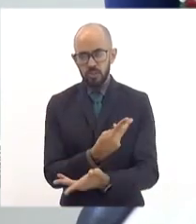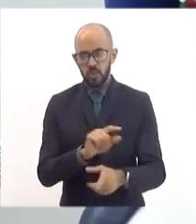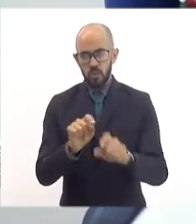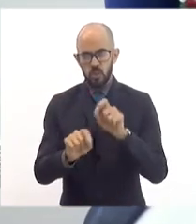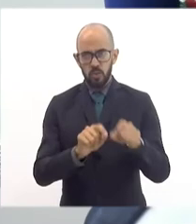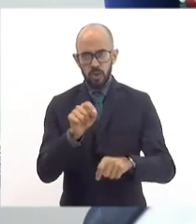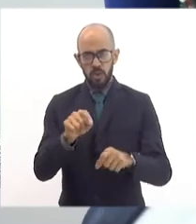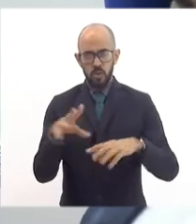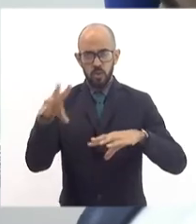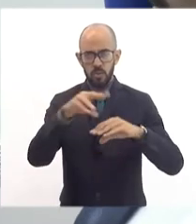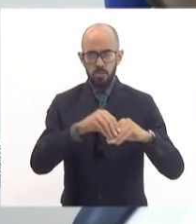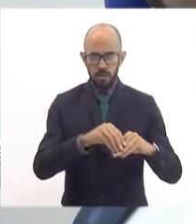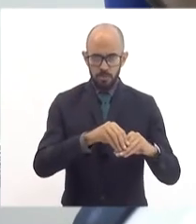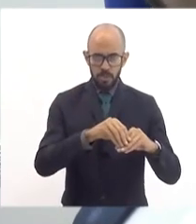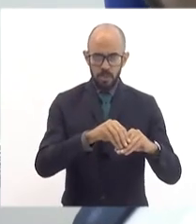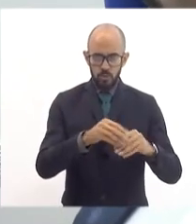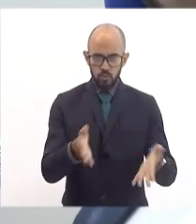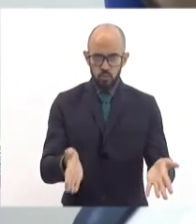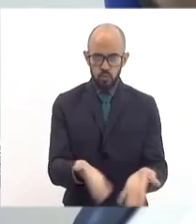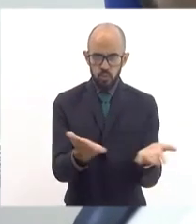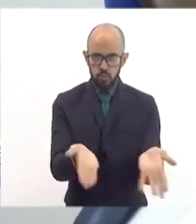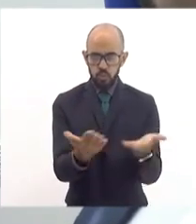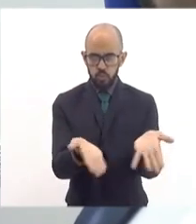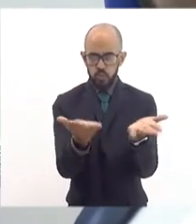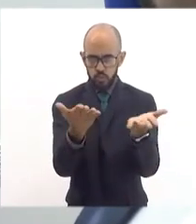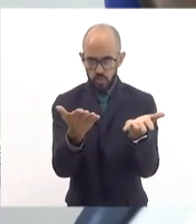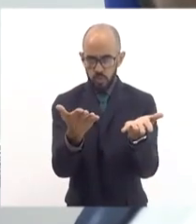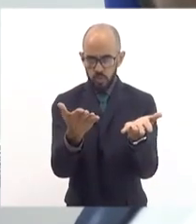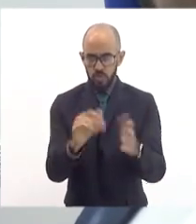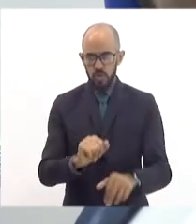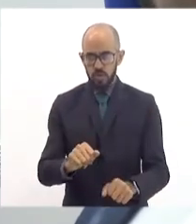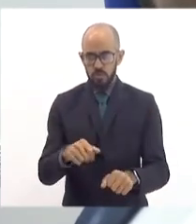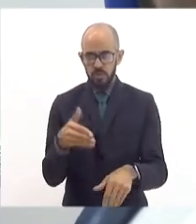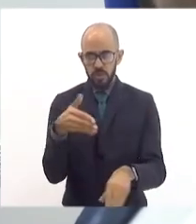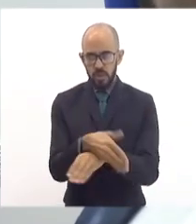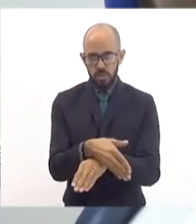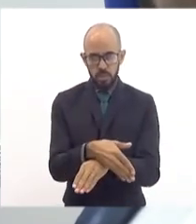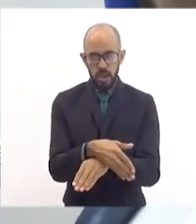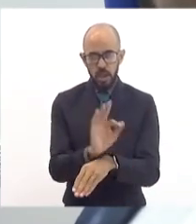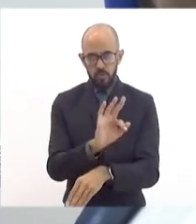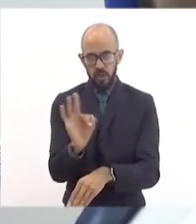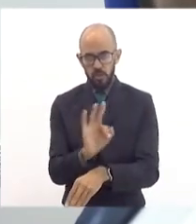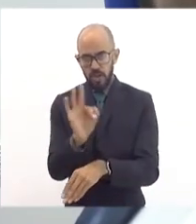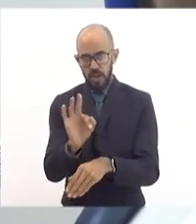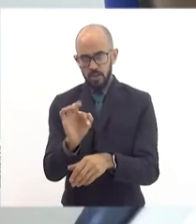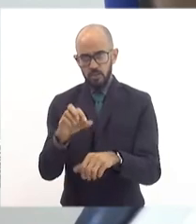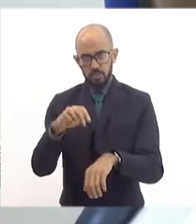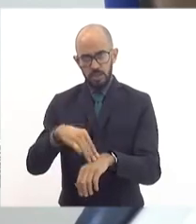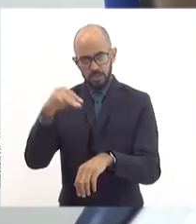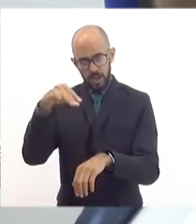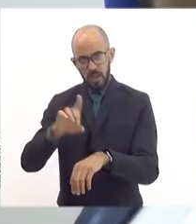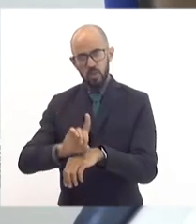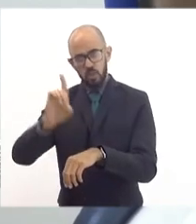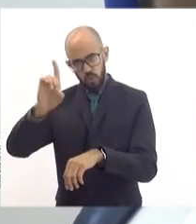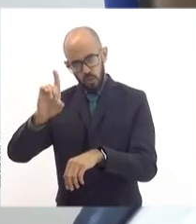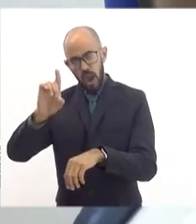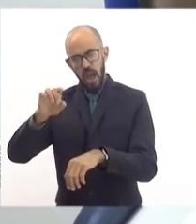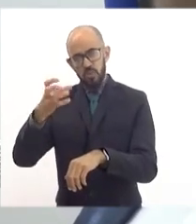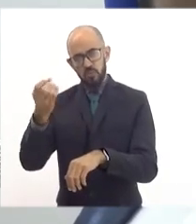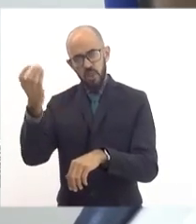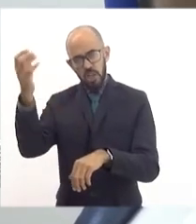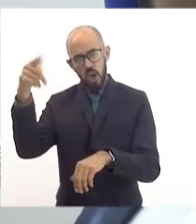grande incremento incentivo para você entrar na faculdade, depois fazer mestrado, doutorado, e posterior,